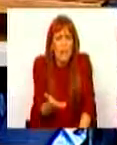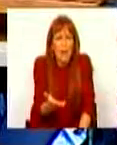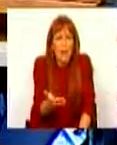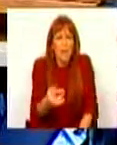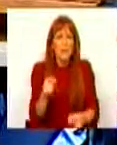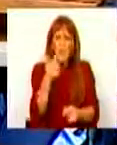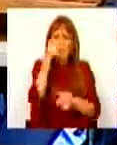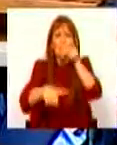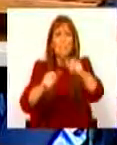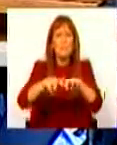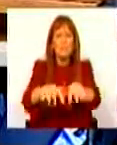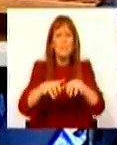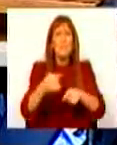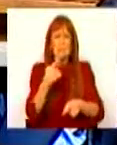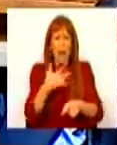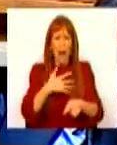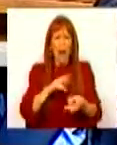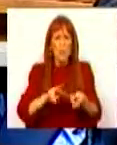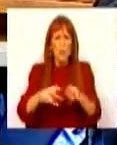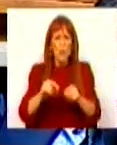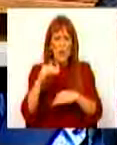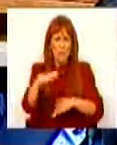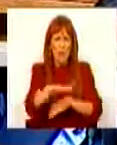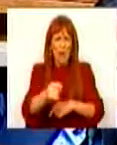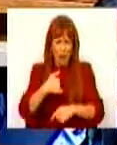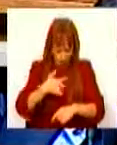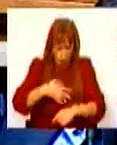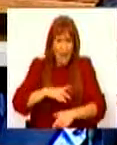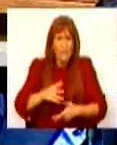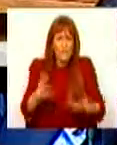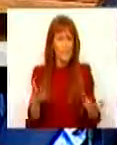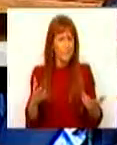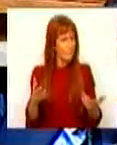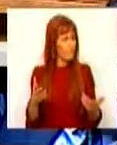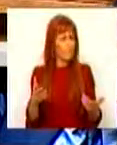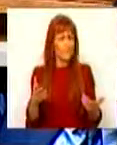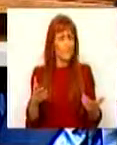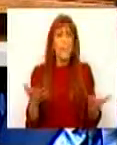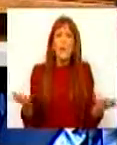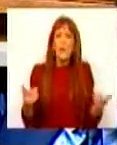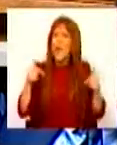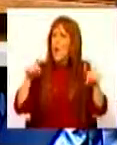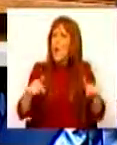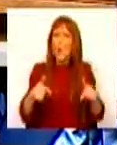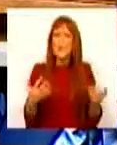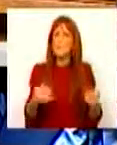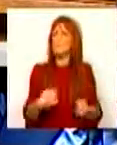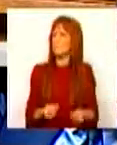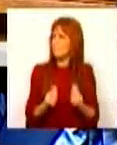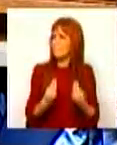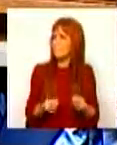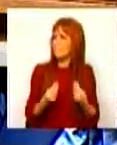Em passageiros, também pretendem alterar a bitola? É isso que pretendem? Portanto, é hoje de facto